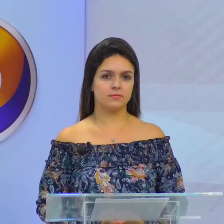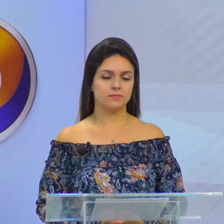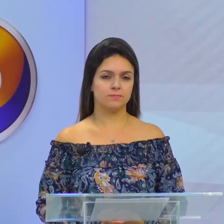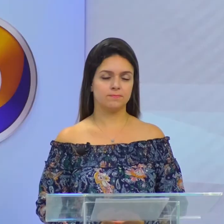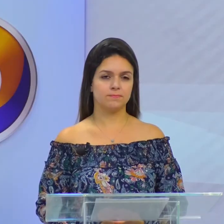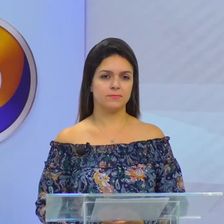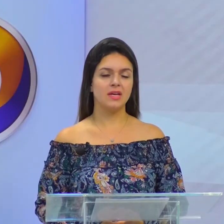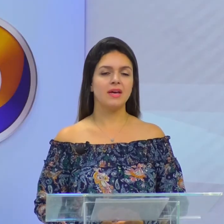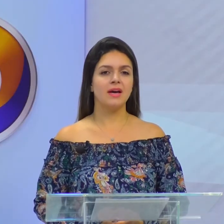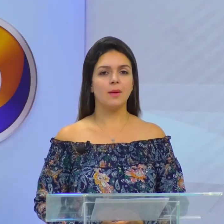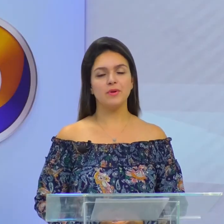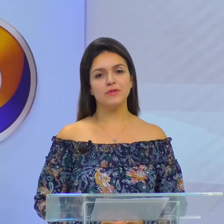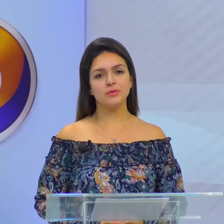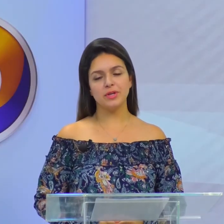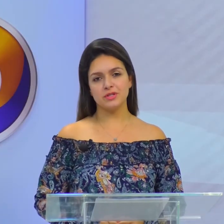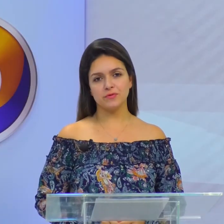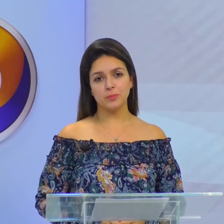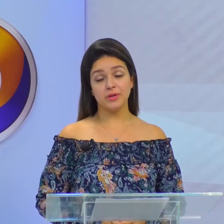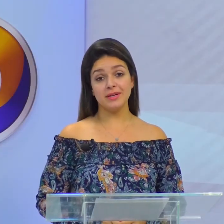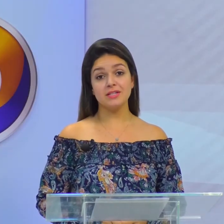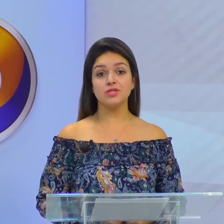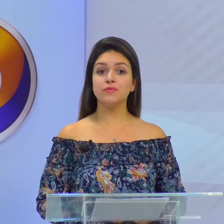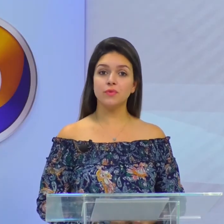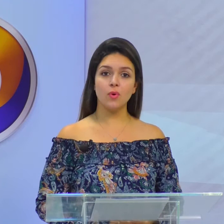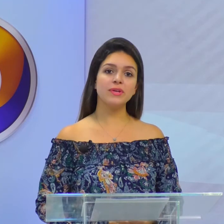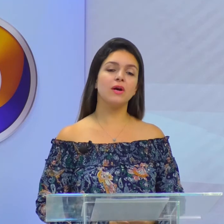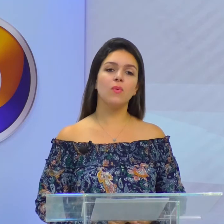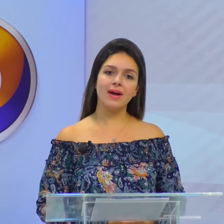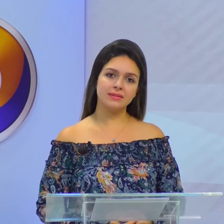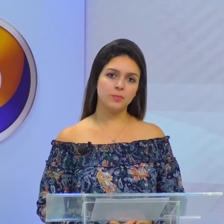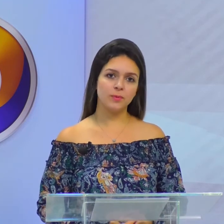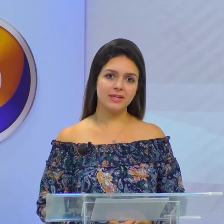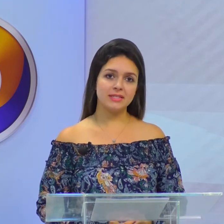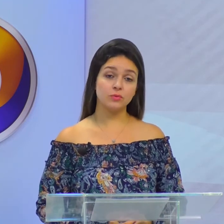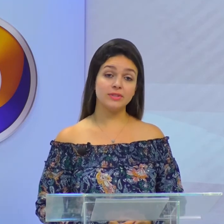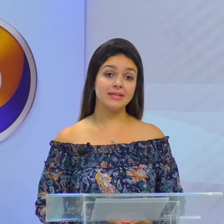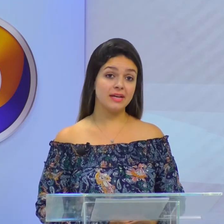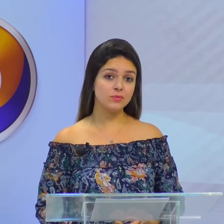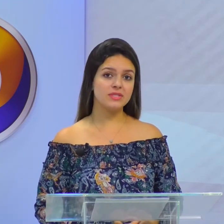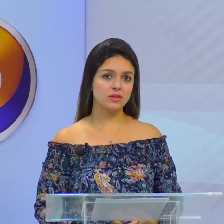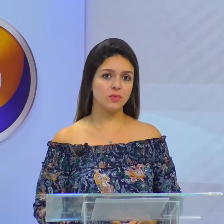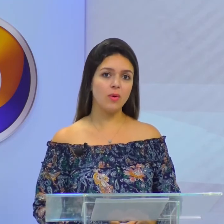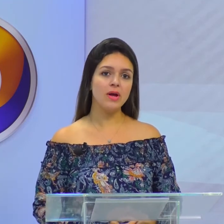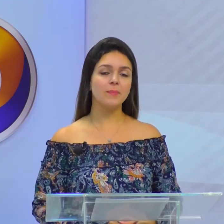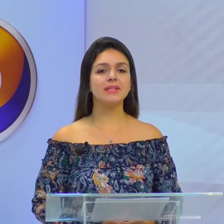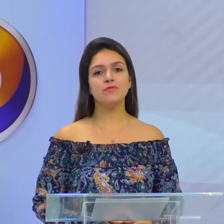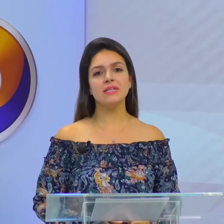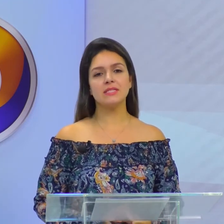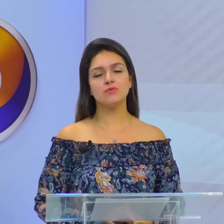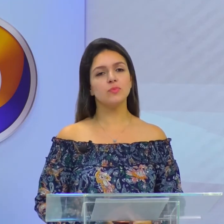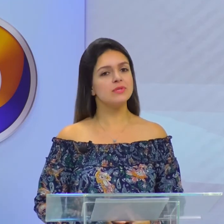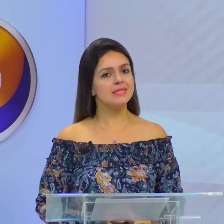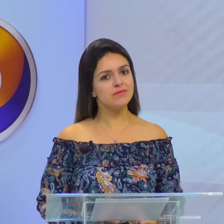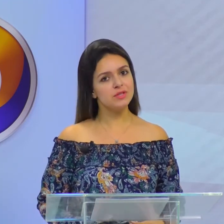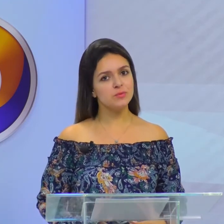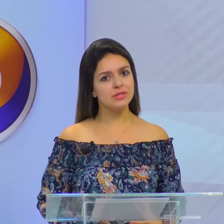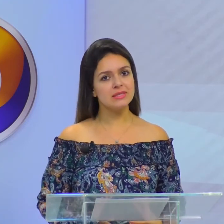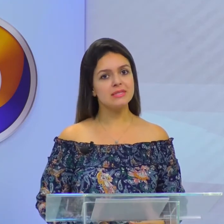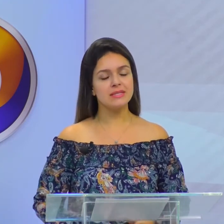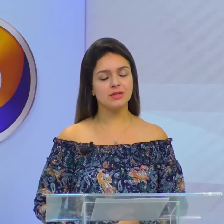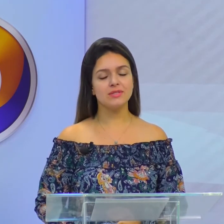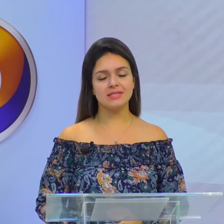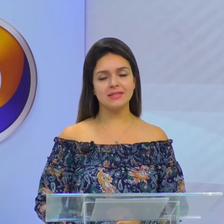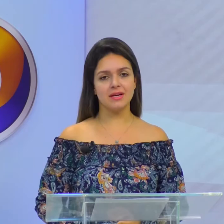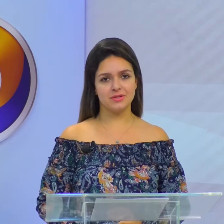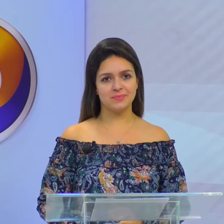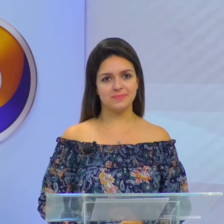saúde. A Prefeitura de Votuporanga divulgou que aguarda a publicação do decreto estadual para definição de possíveis